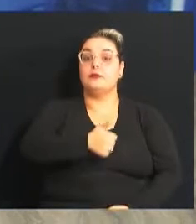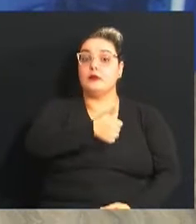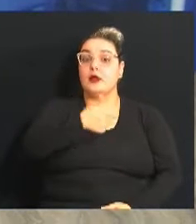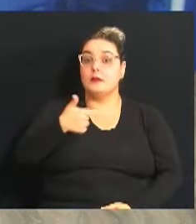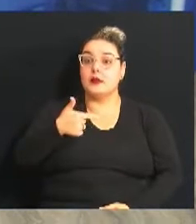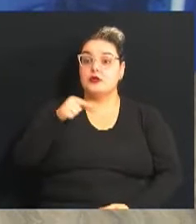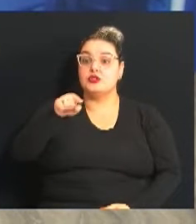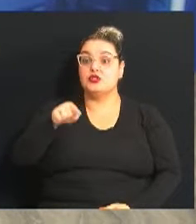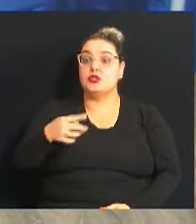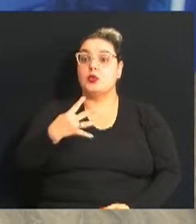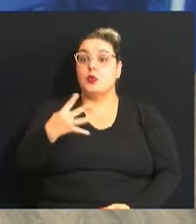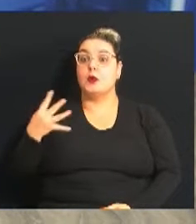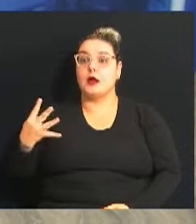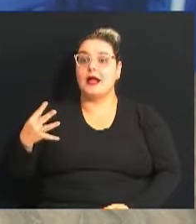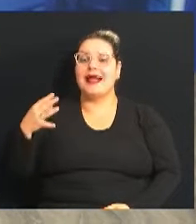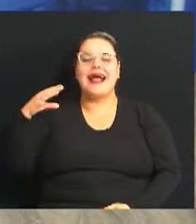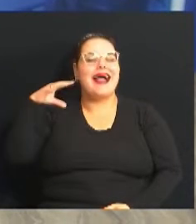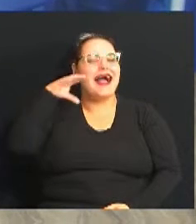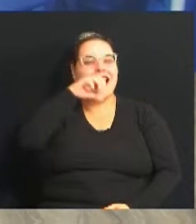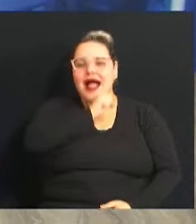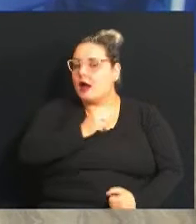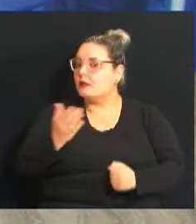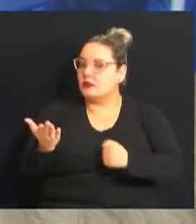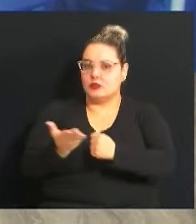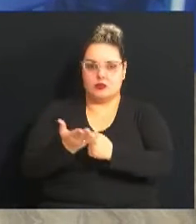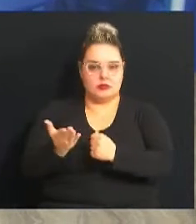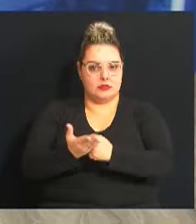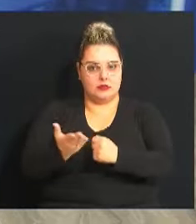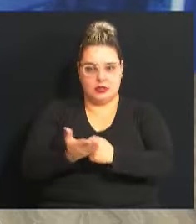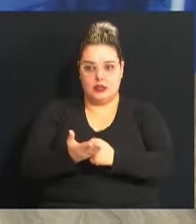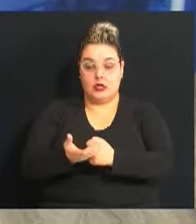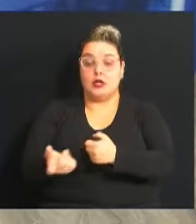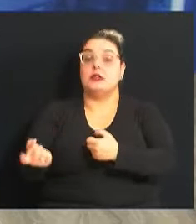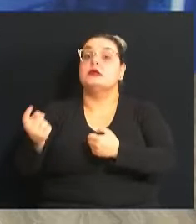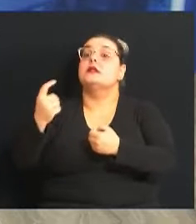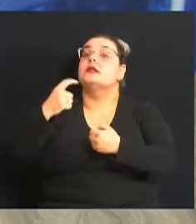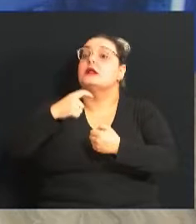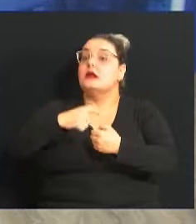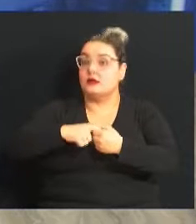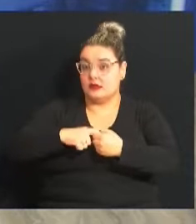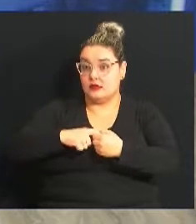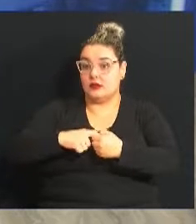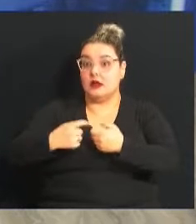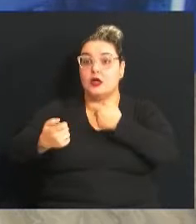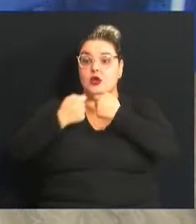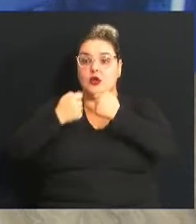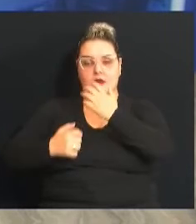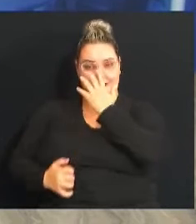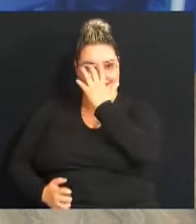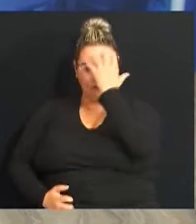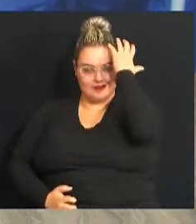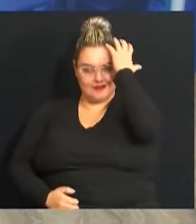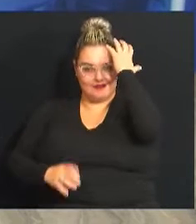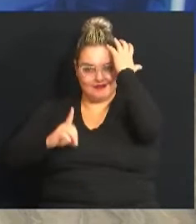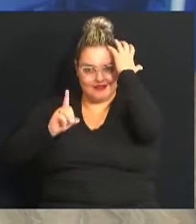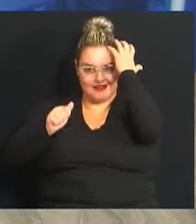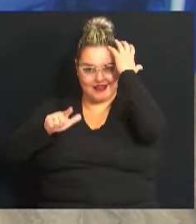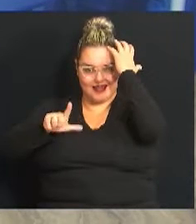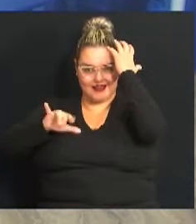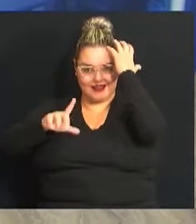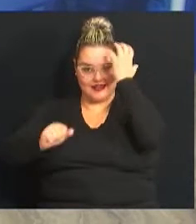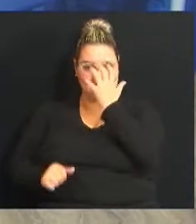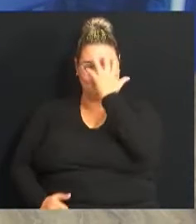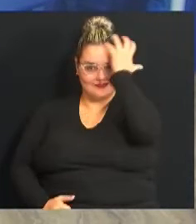12h44, vamos fazer o seguinte, rapidíssimo intervalo e na volta a nossa repórter Dalila Pereira já está aqui nos